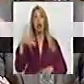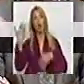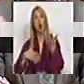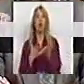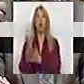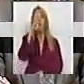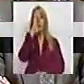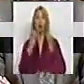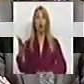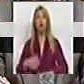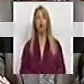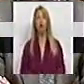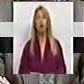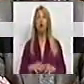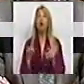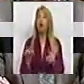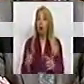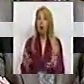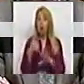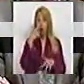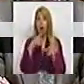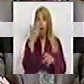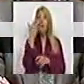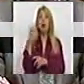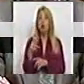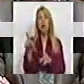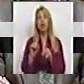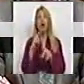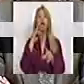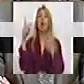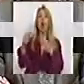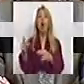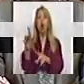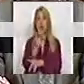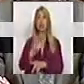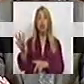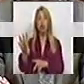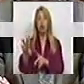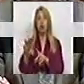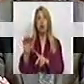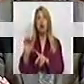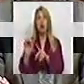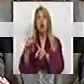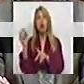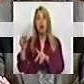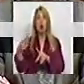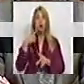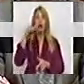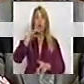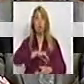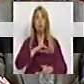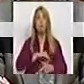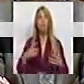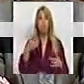governar. E se dir-lhe-ão os pensionistas a quem não foram cortados 600 milhões de euros nas pensões? E se dirão os funcionários públicos que vêem